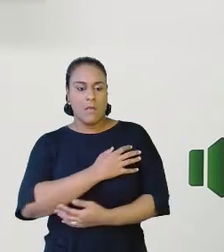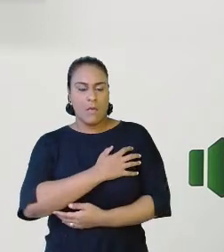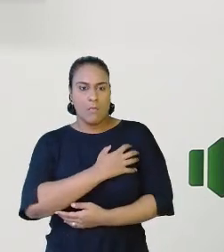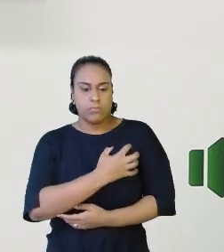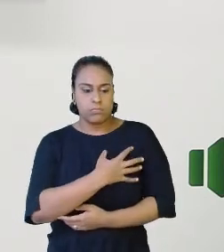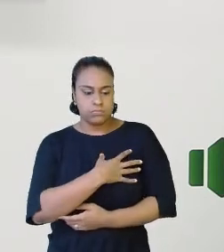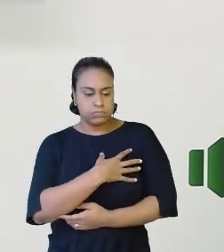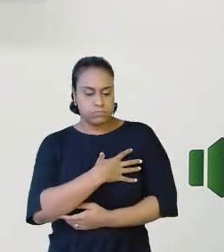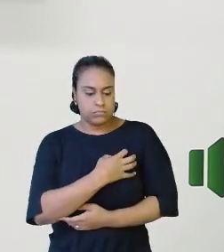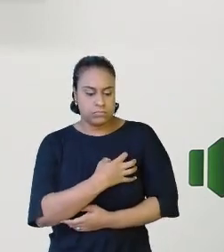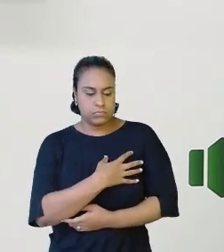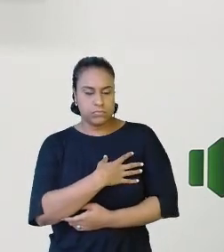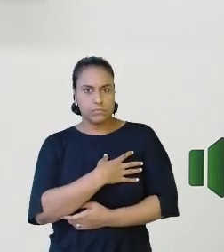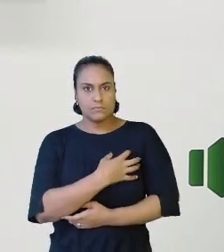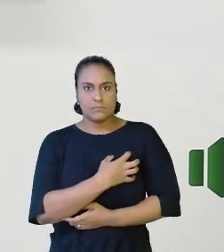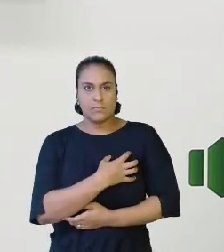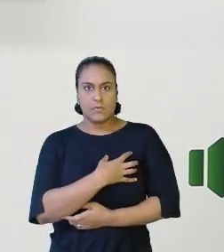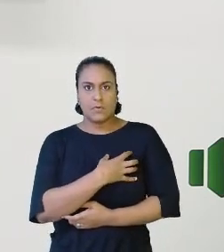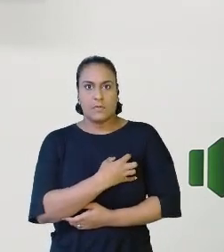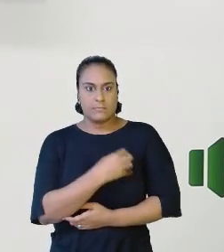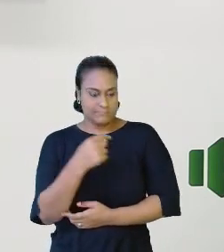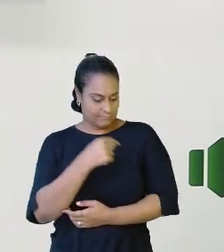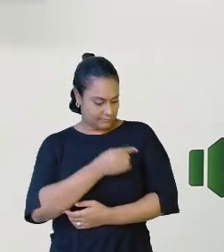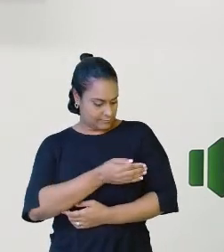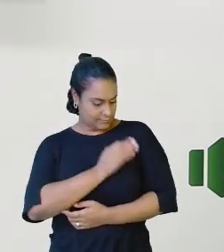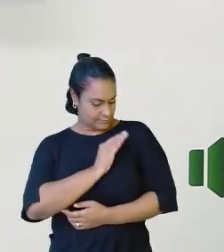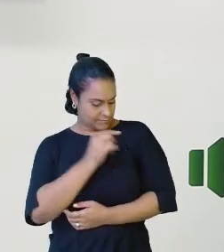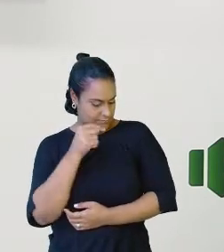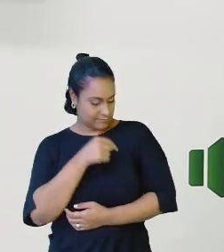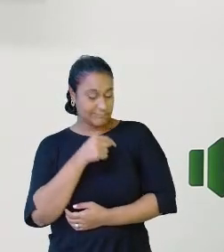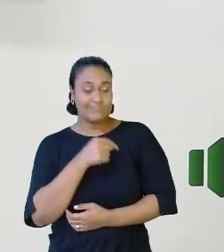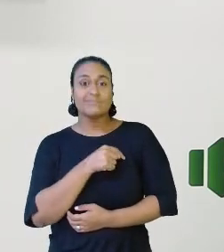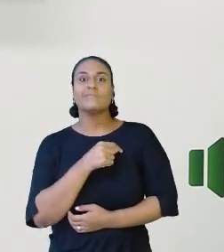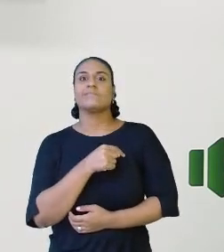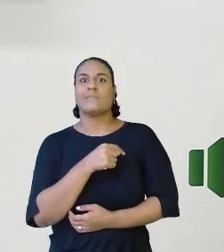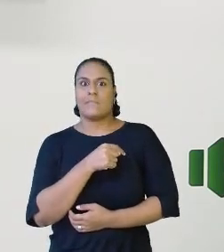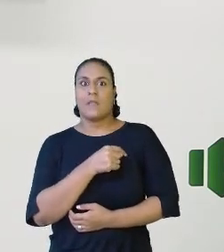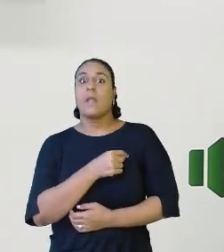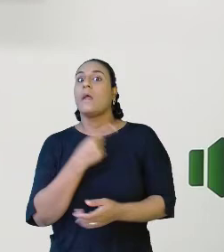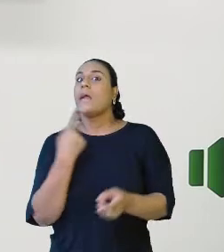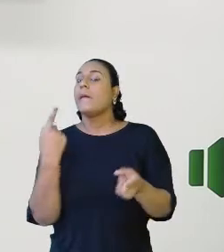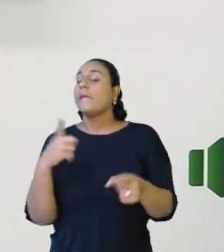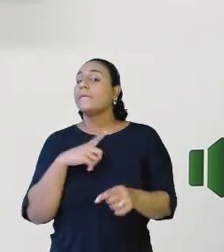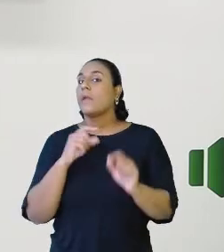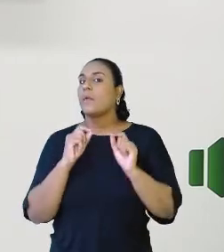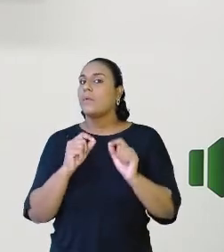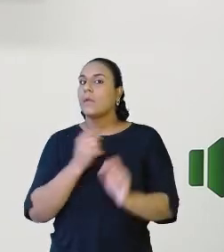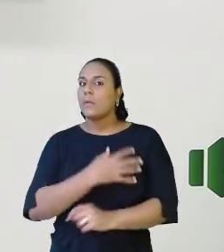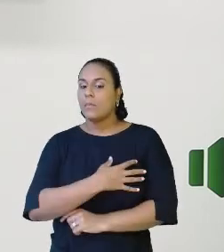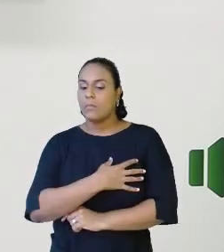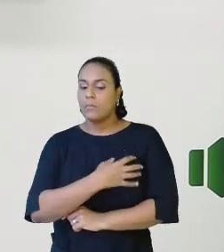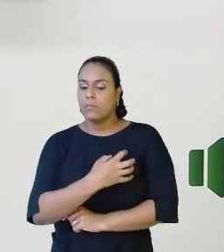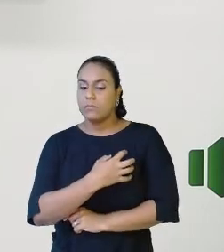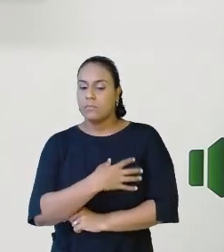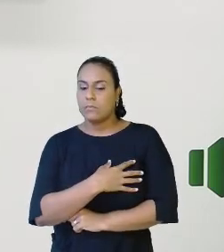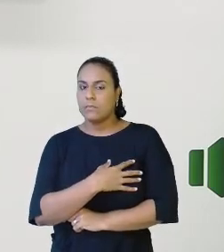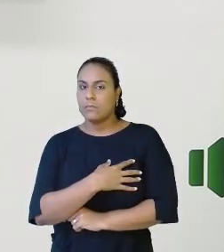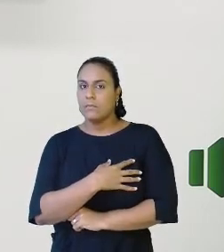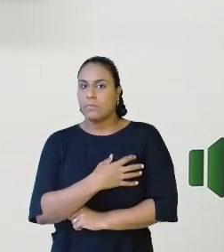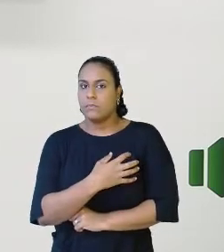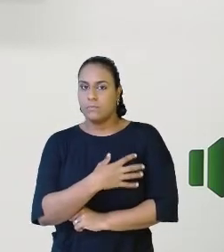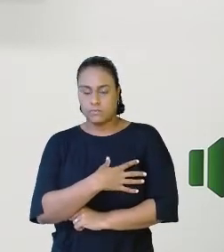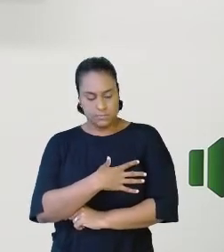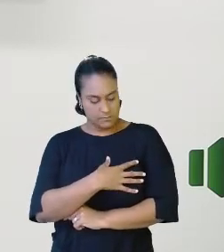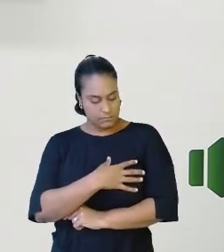está ali. E esse coração ele traz o batimento, né? Os batimentos cardíacos,